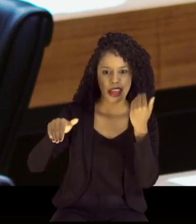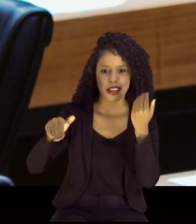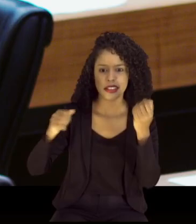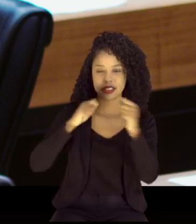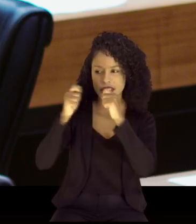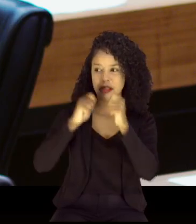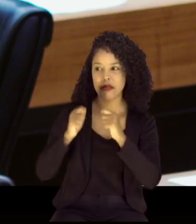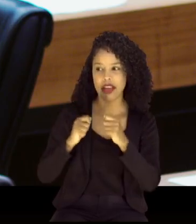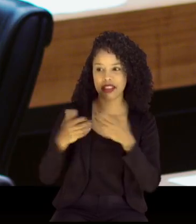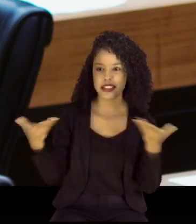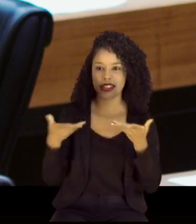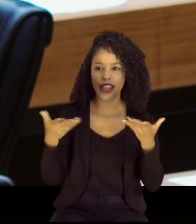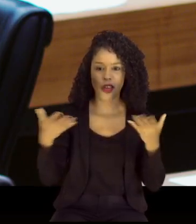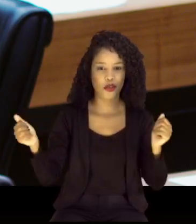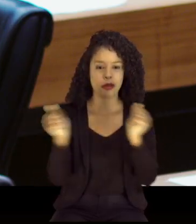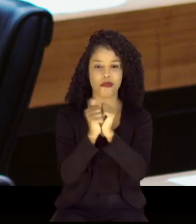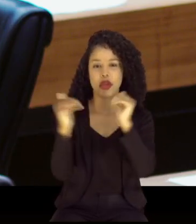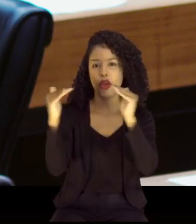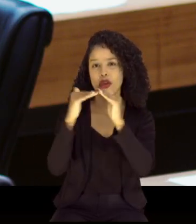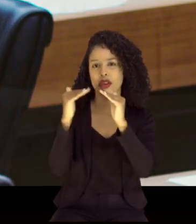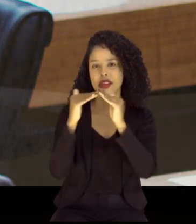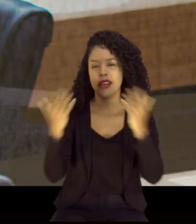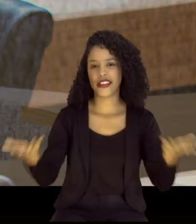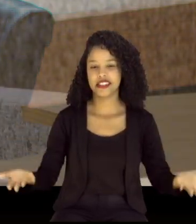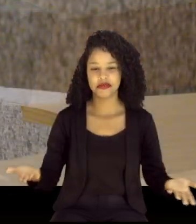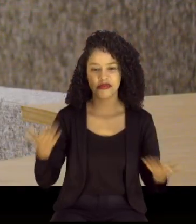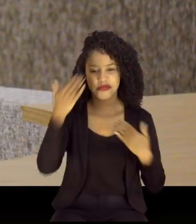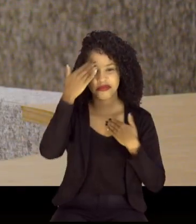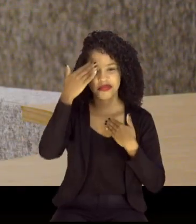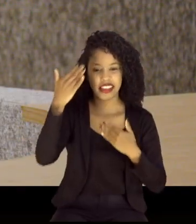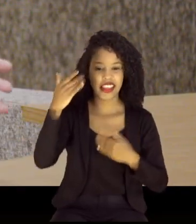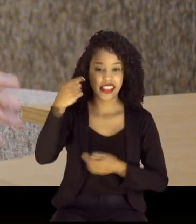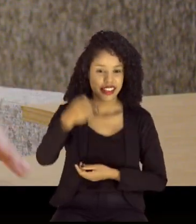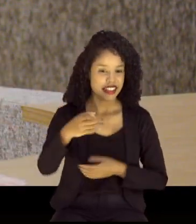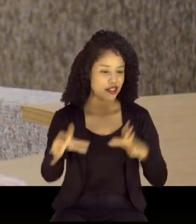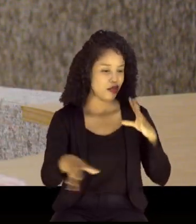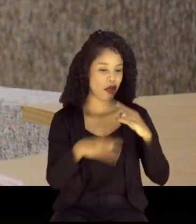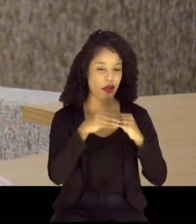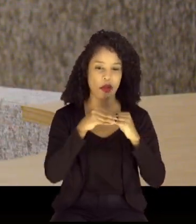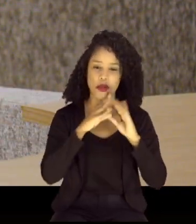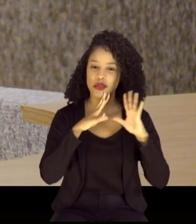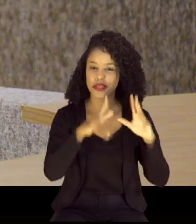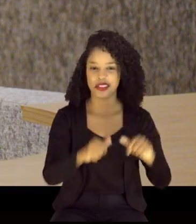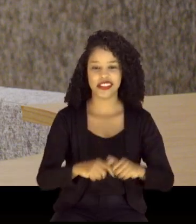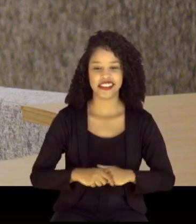e agora a gente termina junto. Obrigado, Val. Esse aí eu incorporo na íntegra.